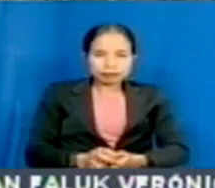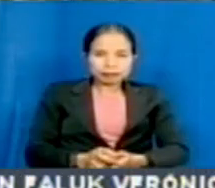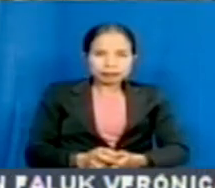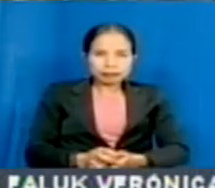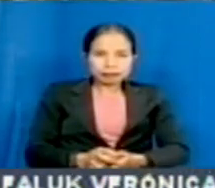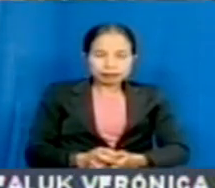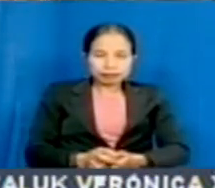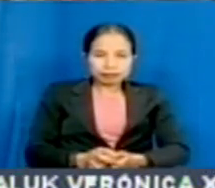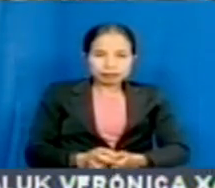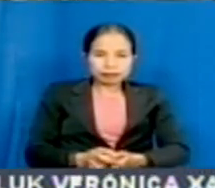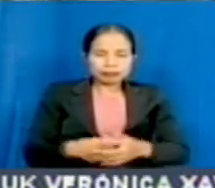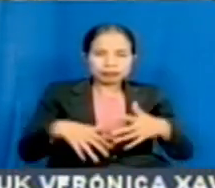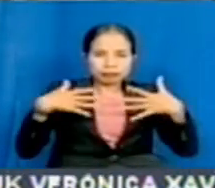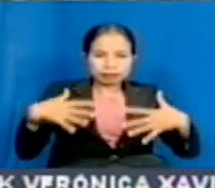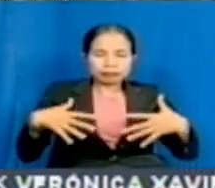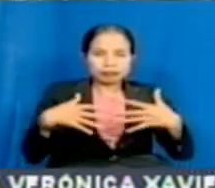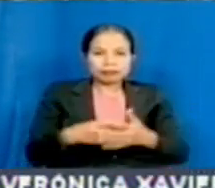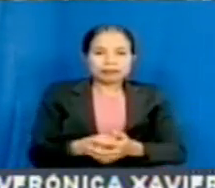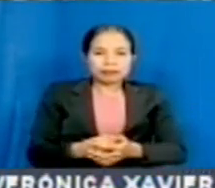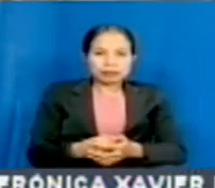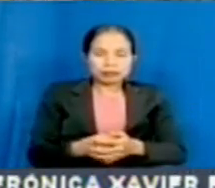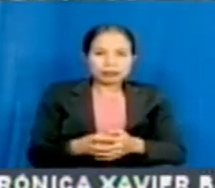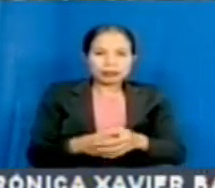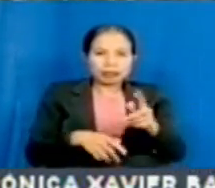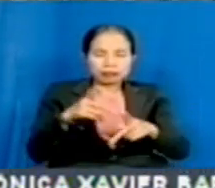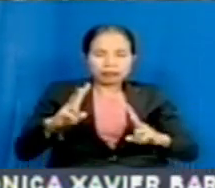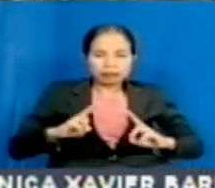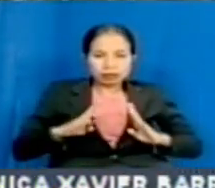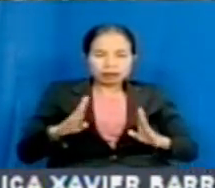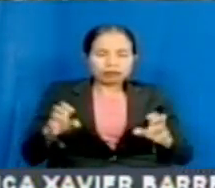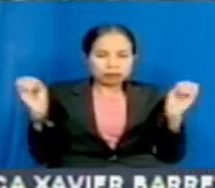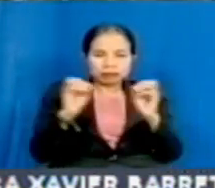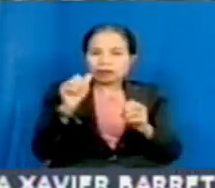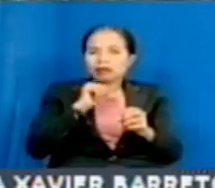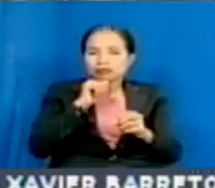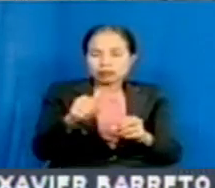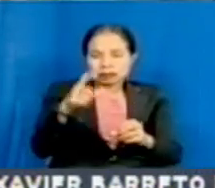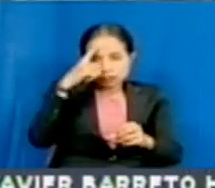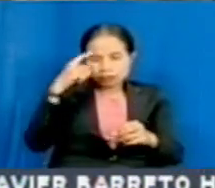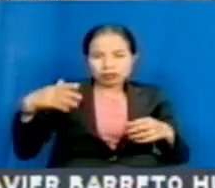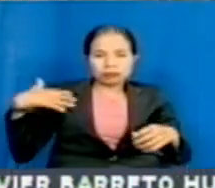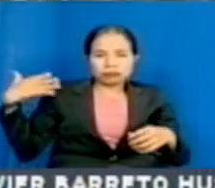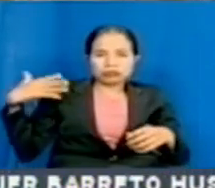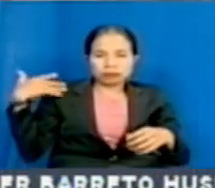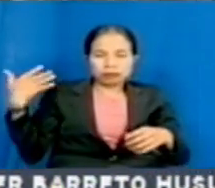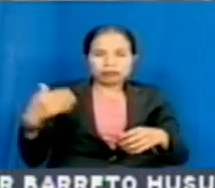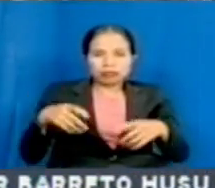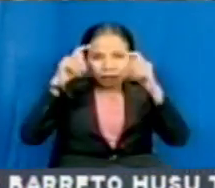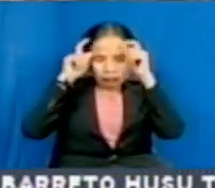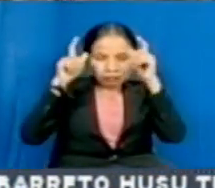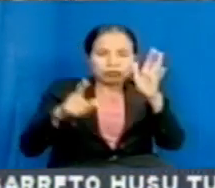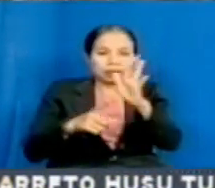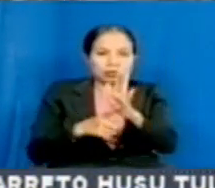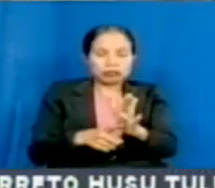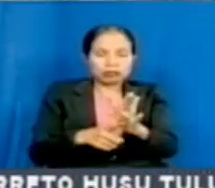Invasão sai Hanessa veneno. Nebe é uma resistência sira hakribi. Tambane, juventude lorico a suen, ha